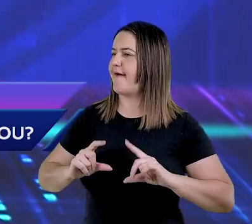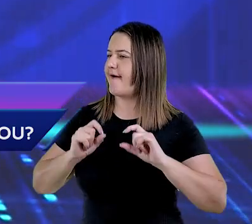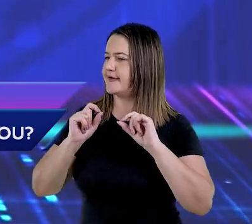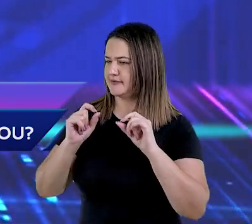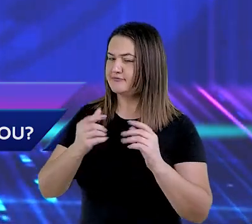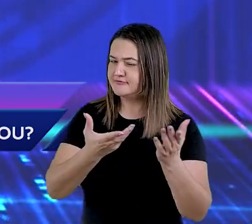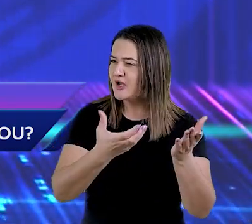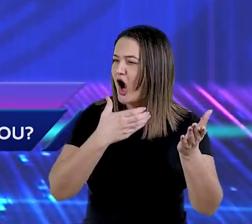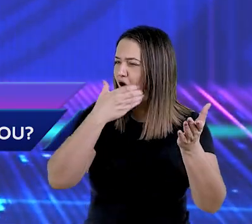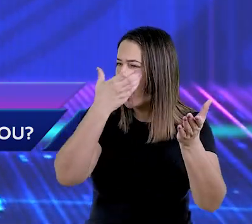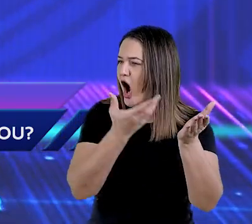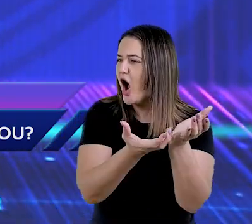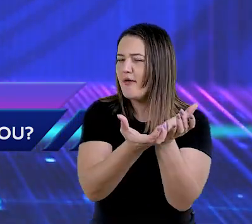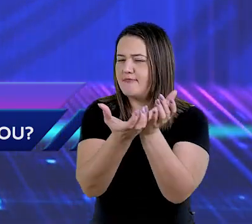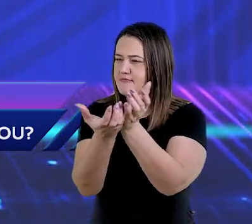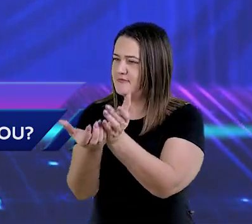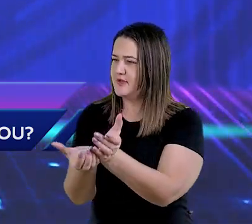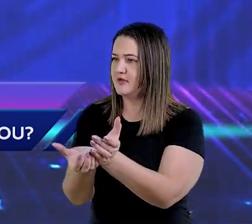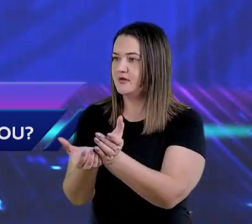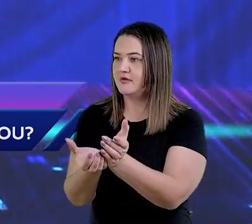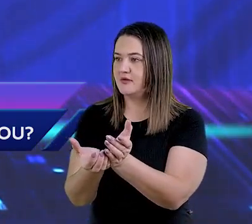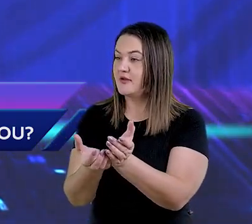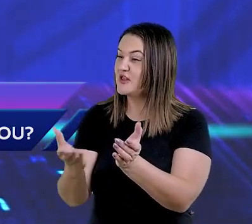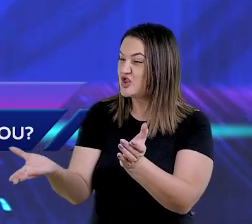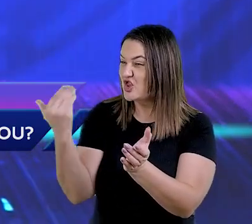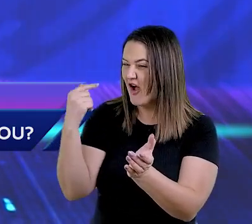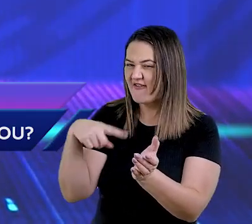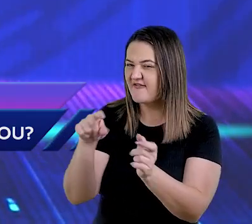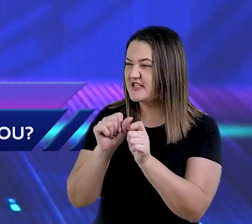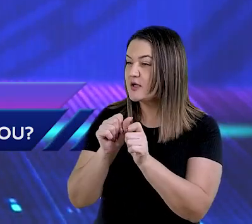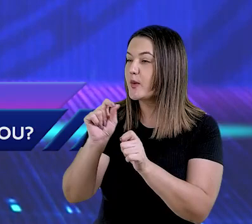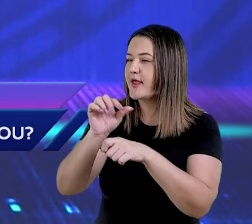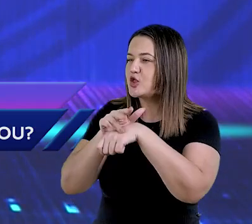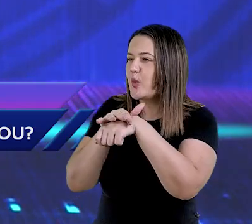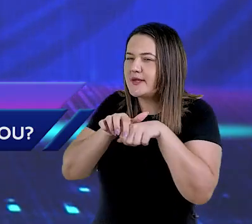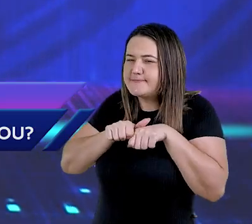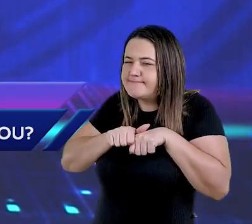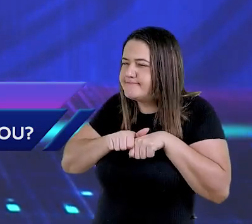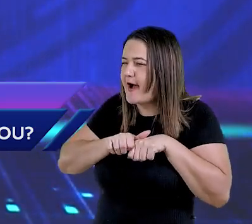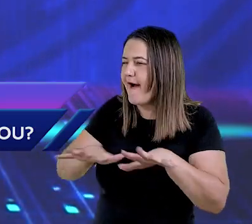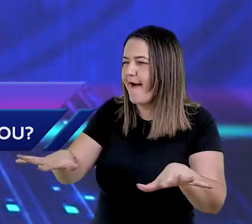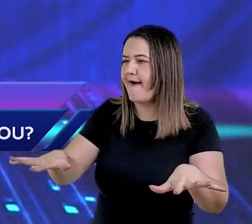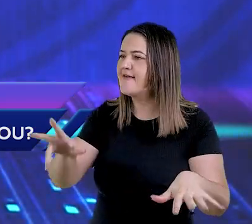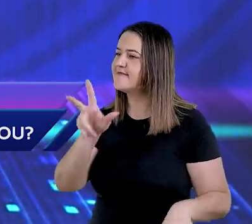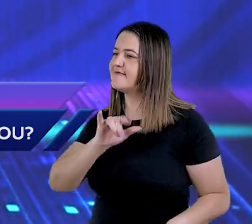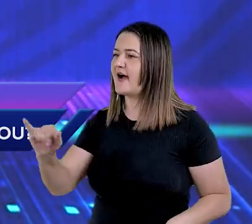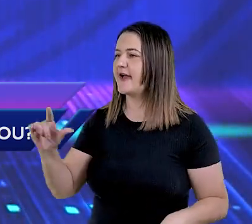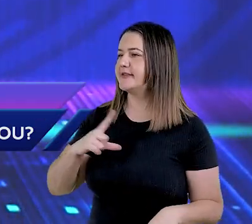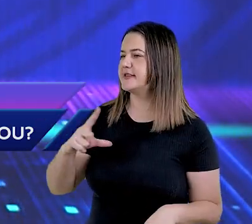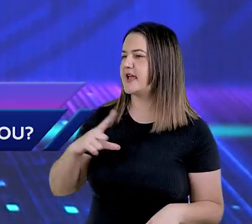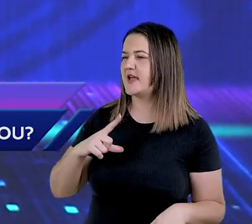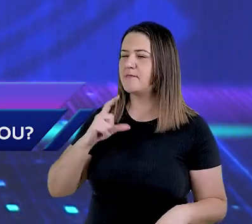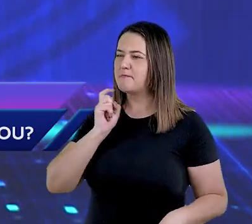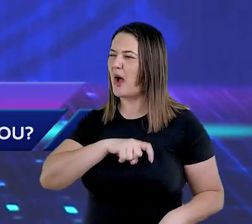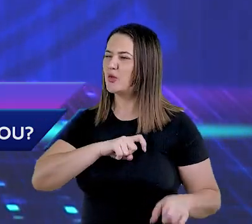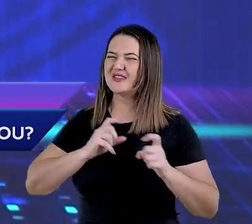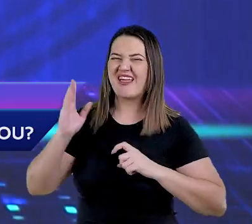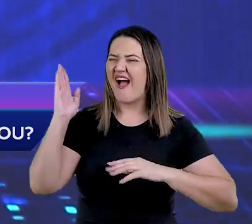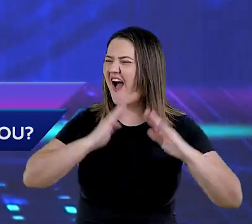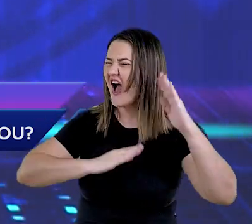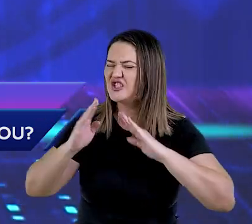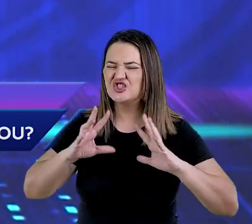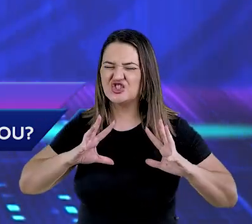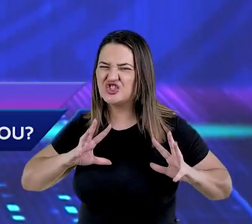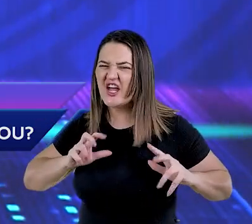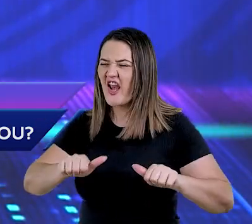outras coisas mais. Eva, nós vamos fazer pandemias aqui no mundo. Nós vamos criar endemias, nós vamos fazer